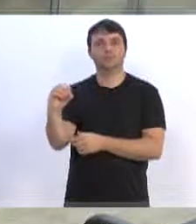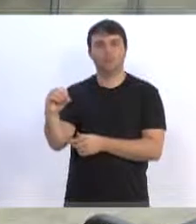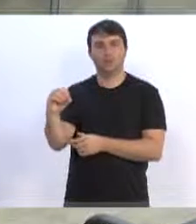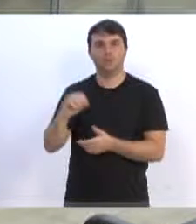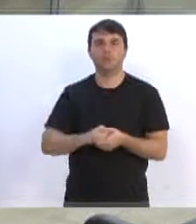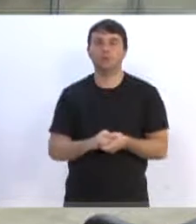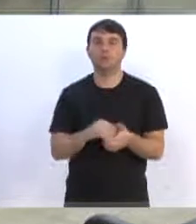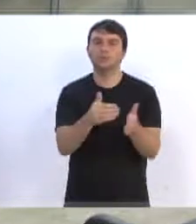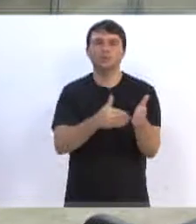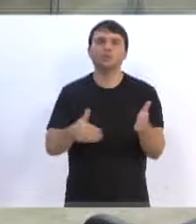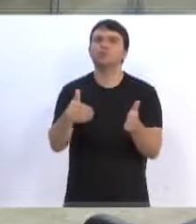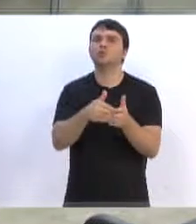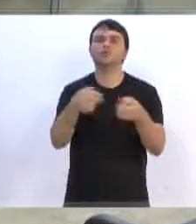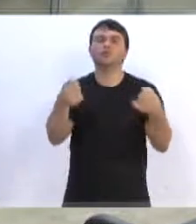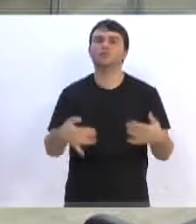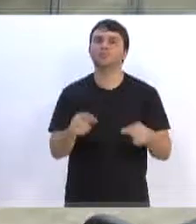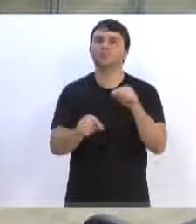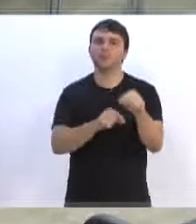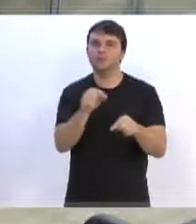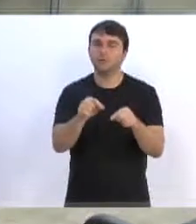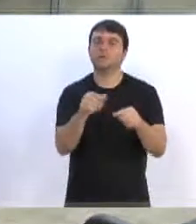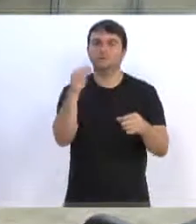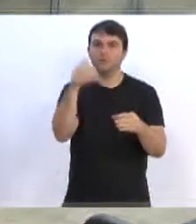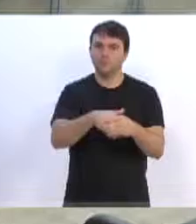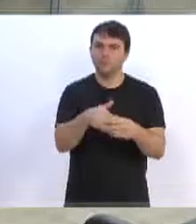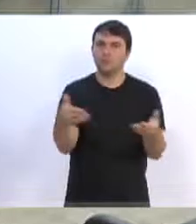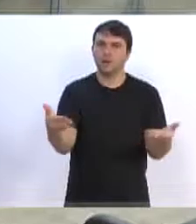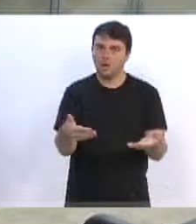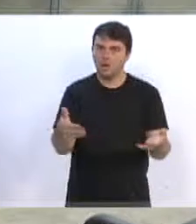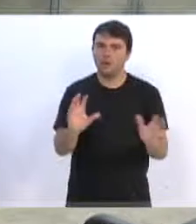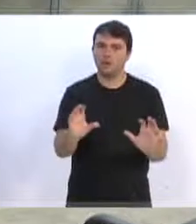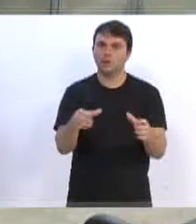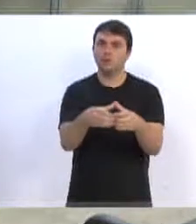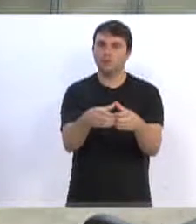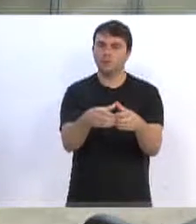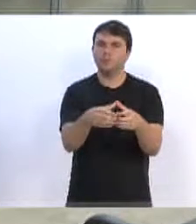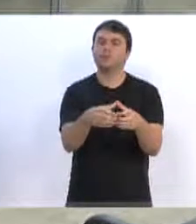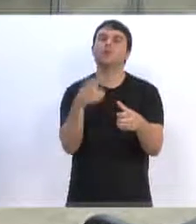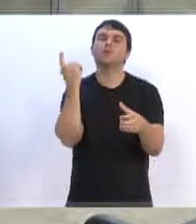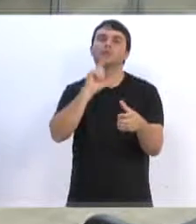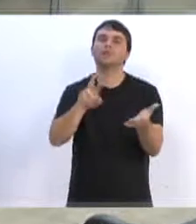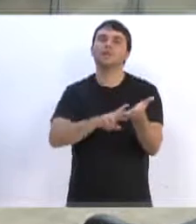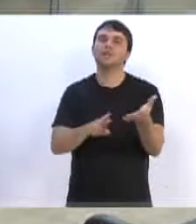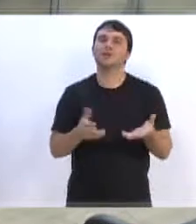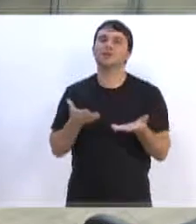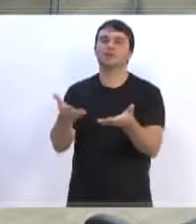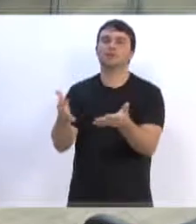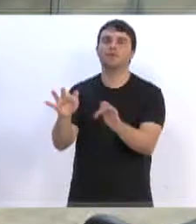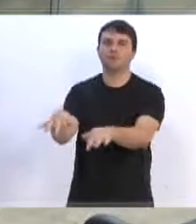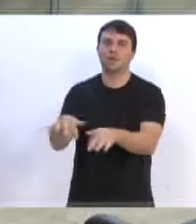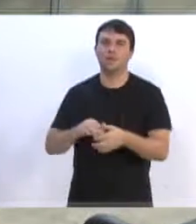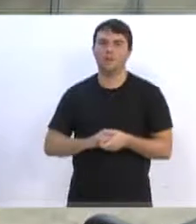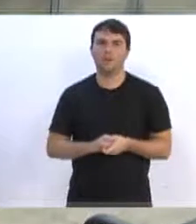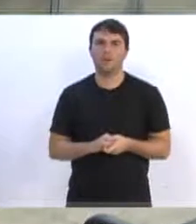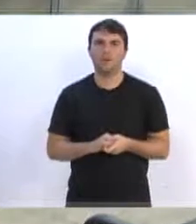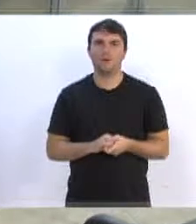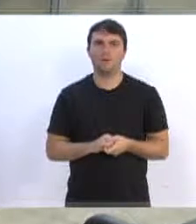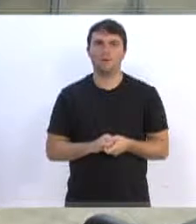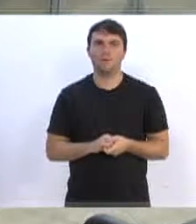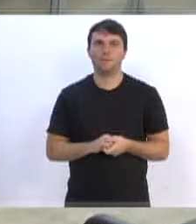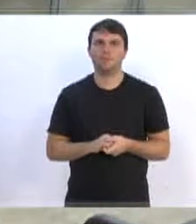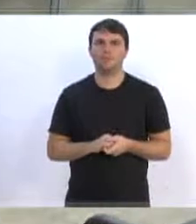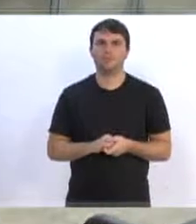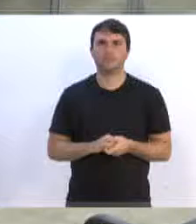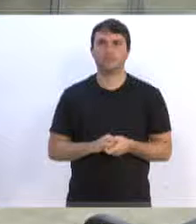7.850. Todos em votação englobada para a redação final. Contrários